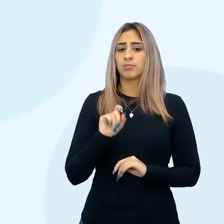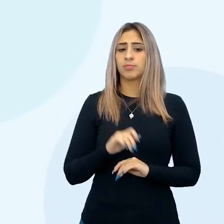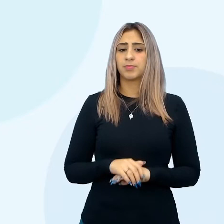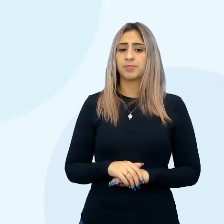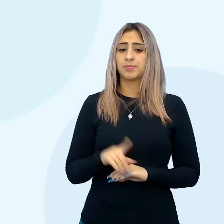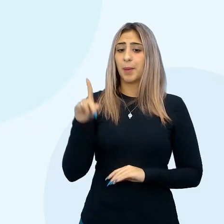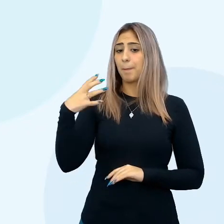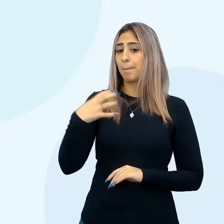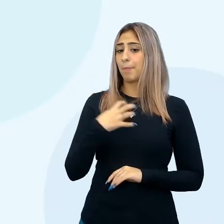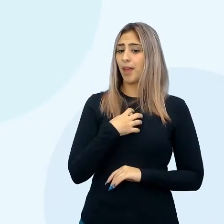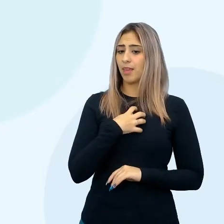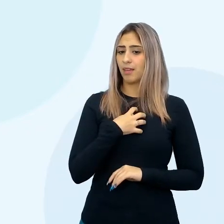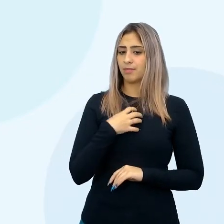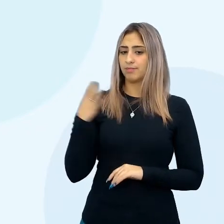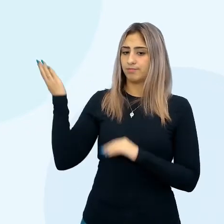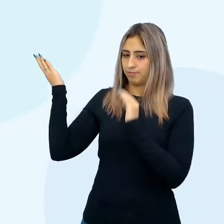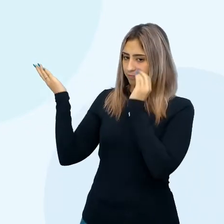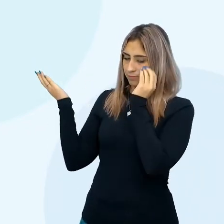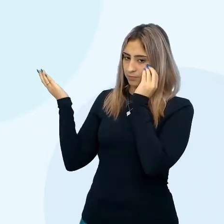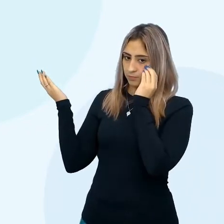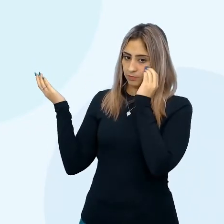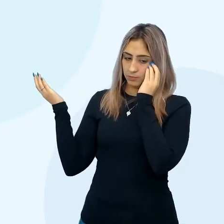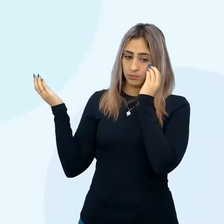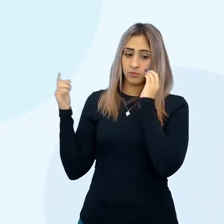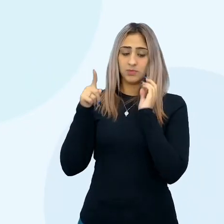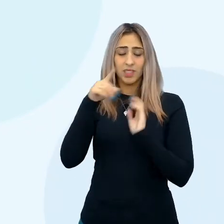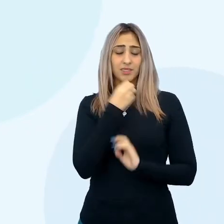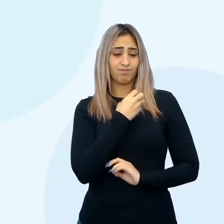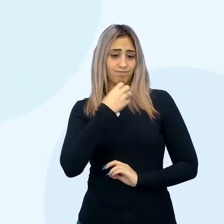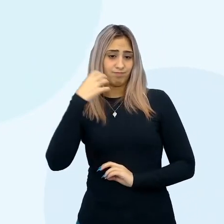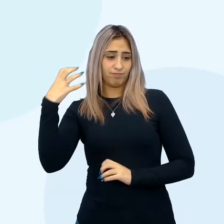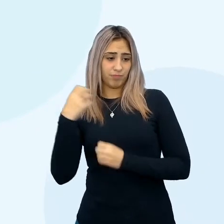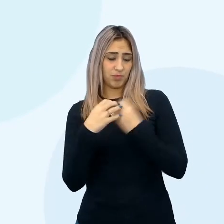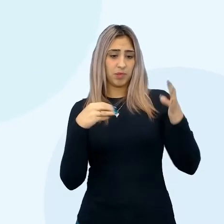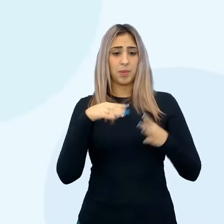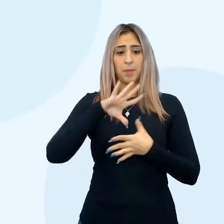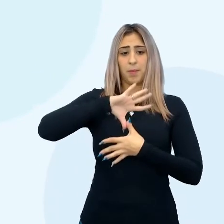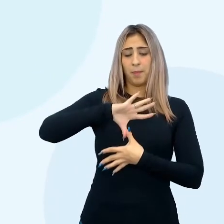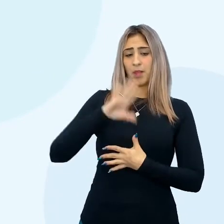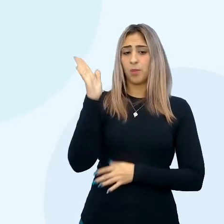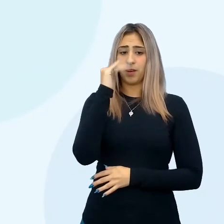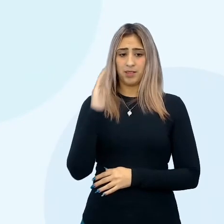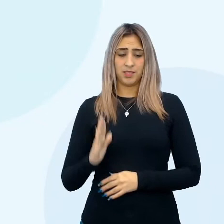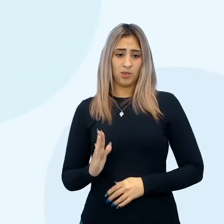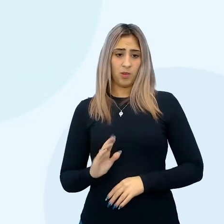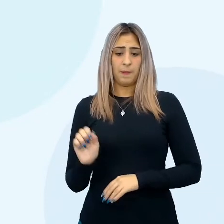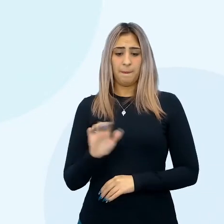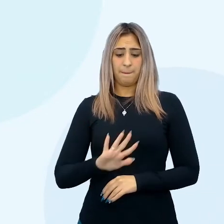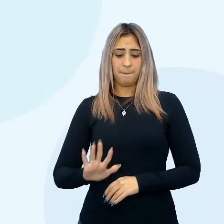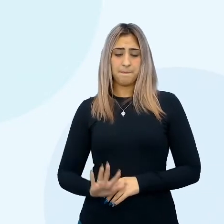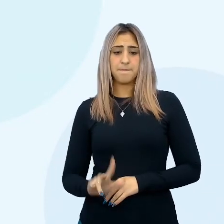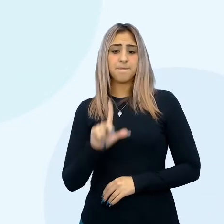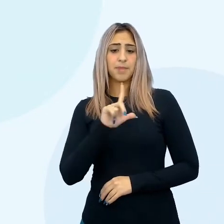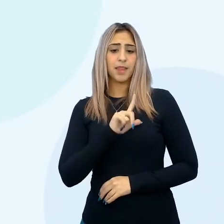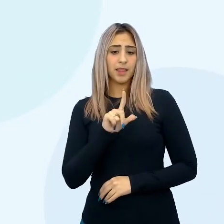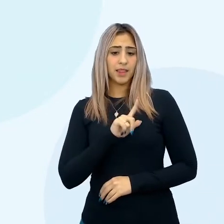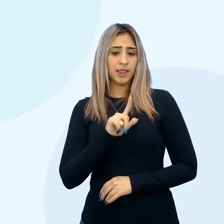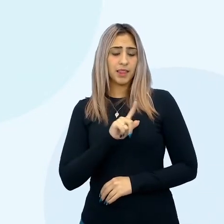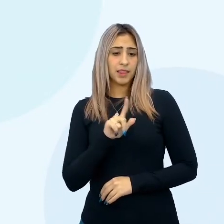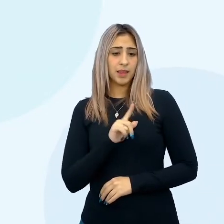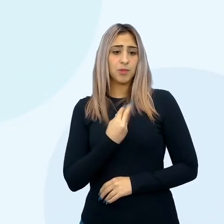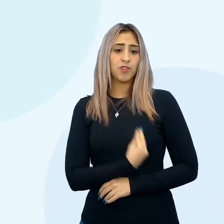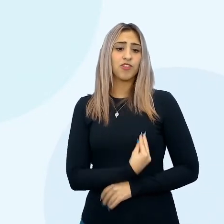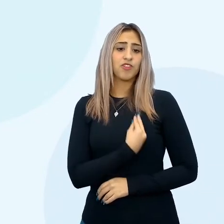a Bahia. A Bahia. Nessa viagem pelo mapa do Brasil, olha só, temos aí